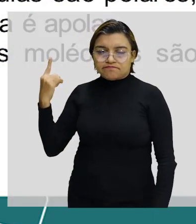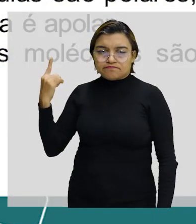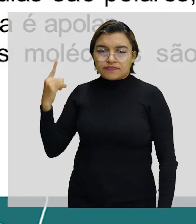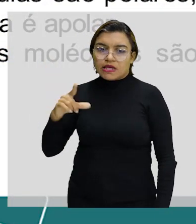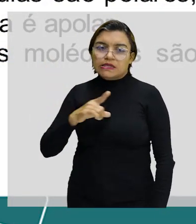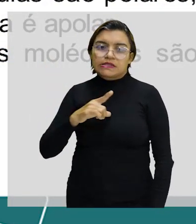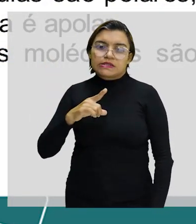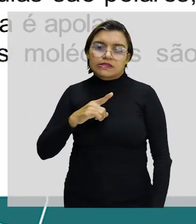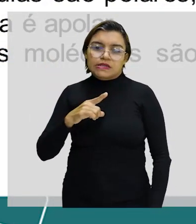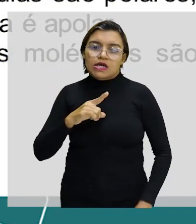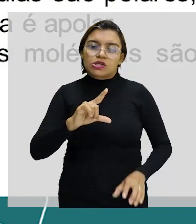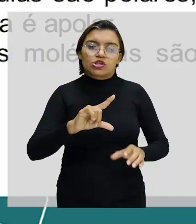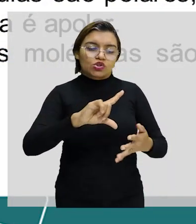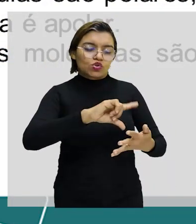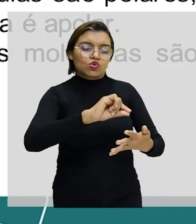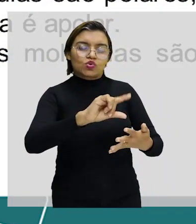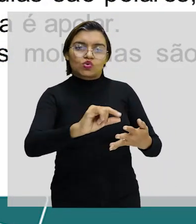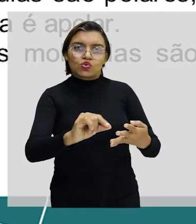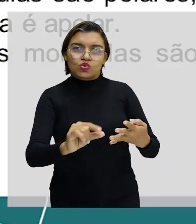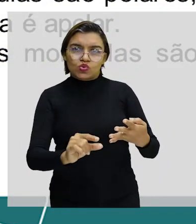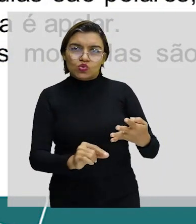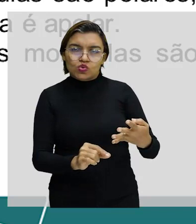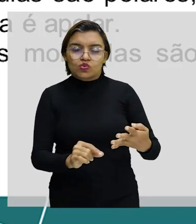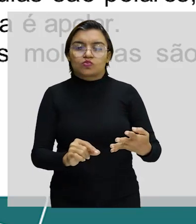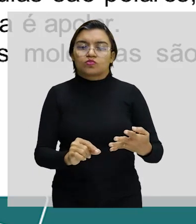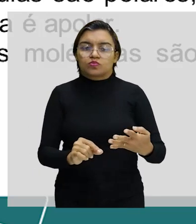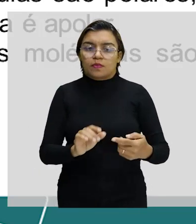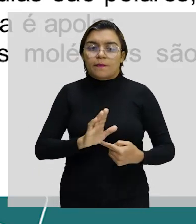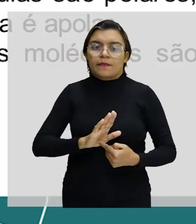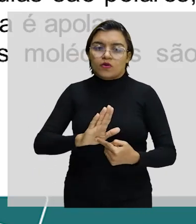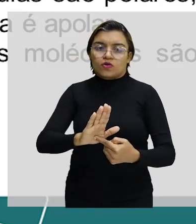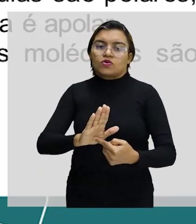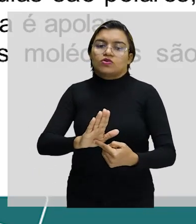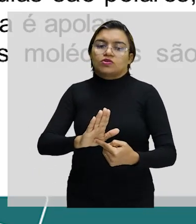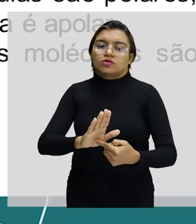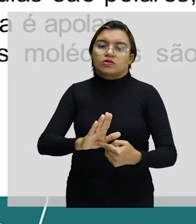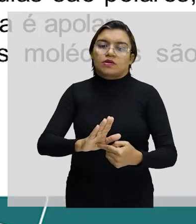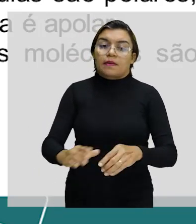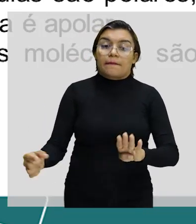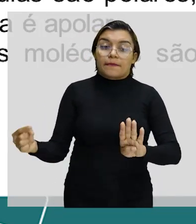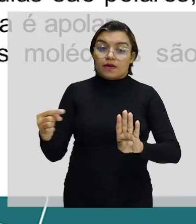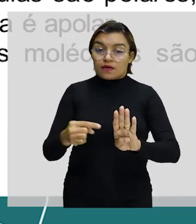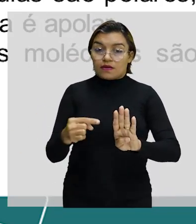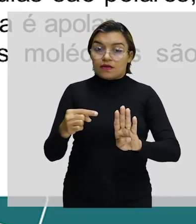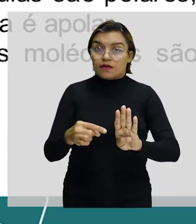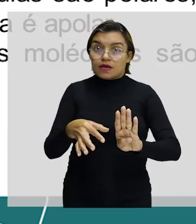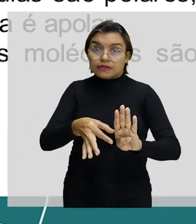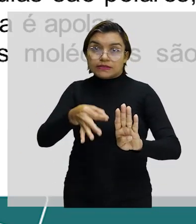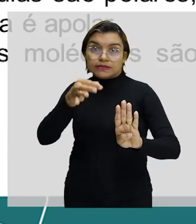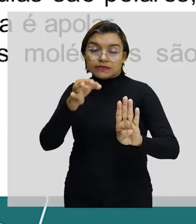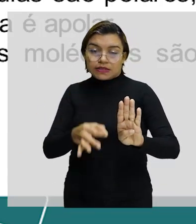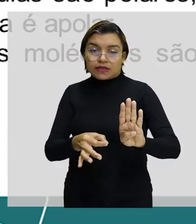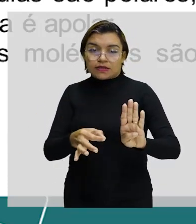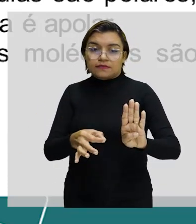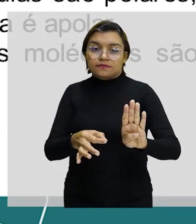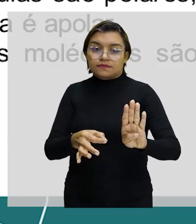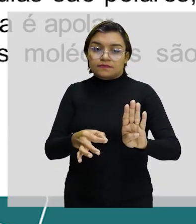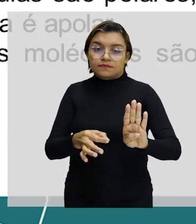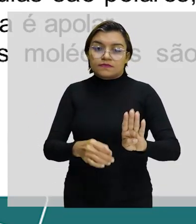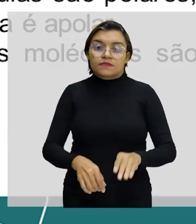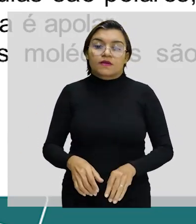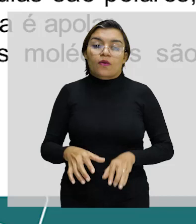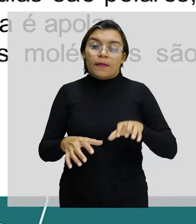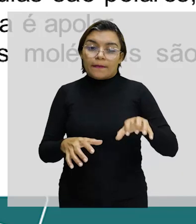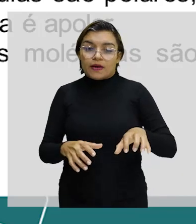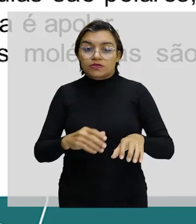aqui as alternativas. Destaquei a letra B, que é a correta, uma parte apolar